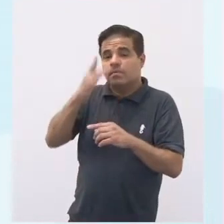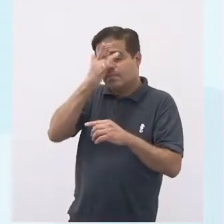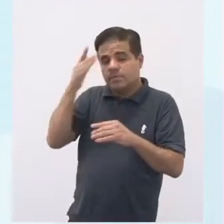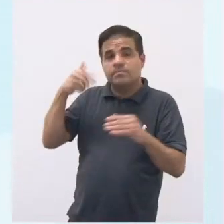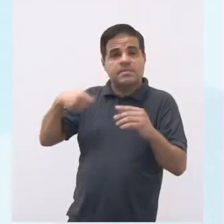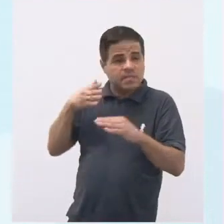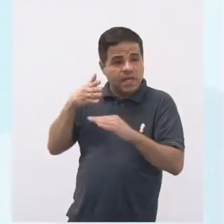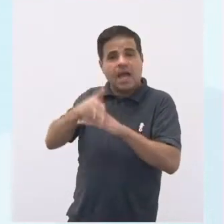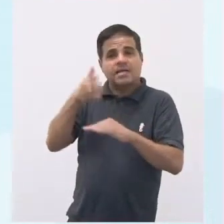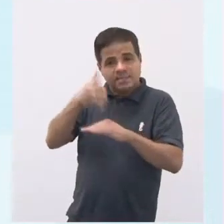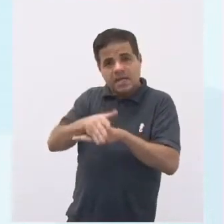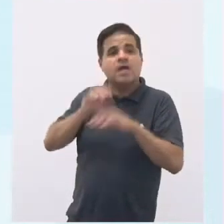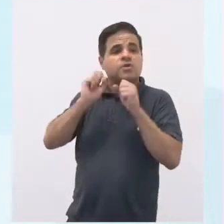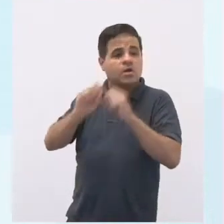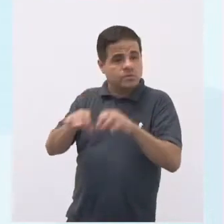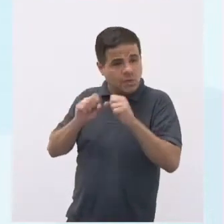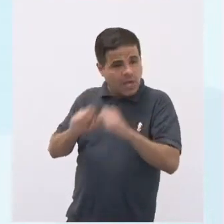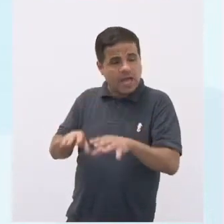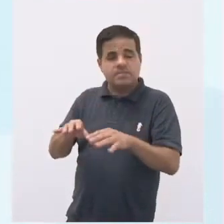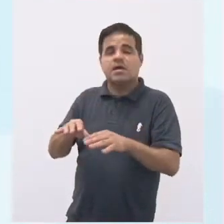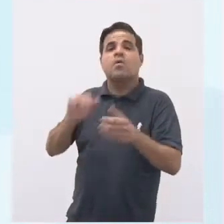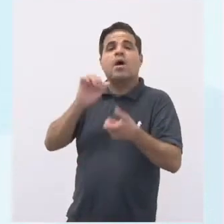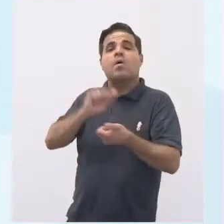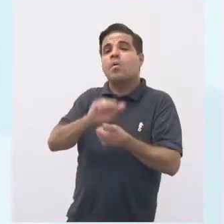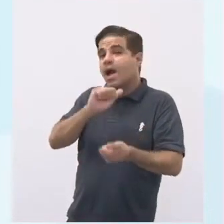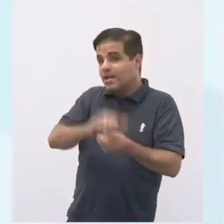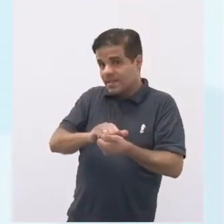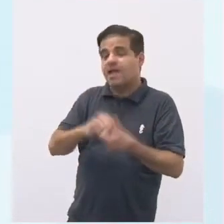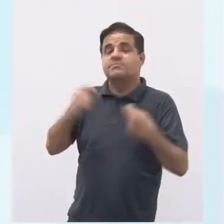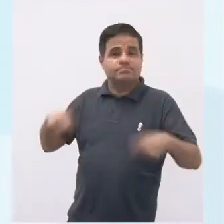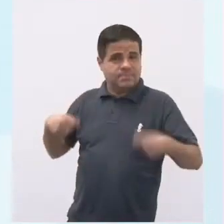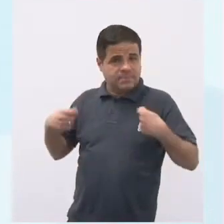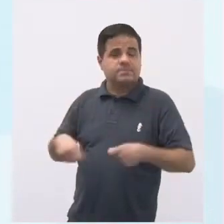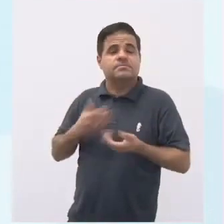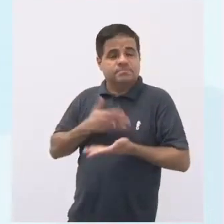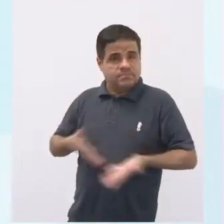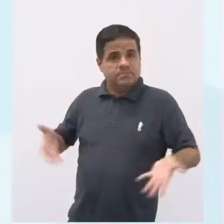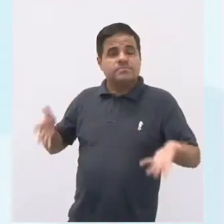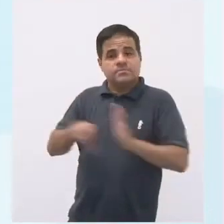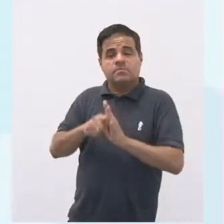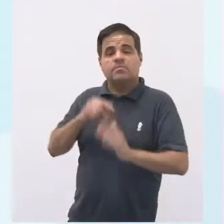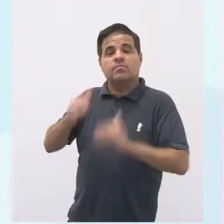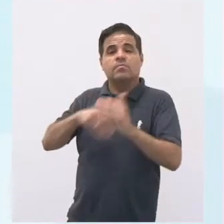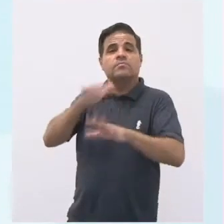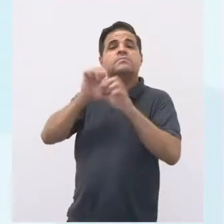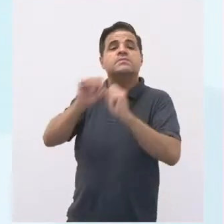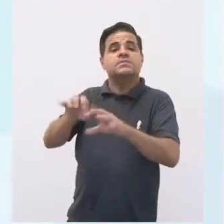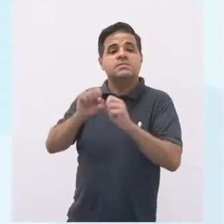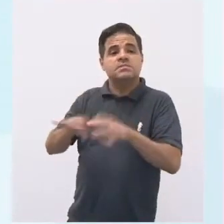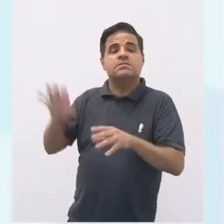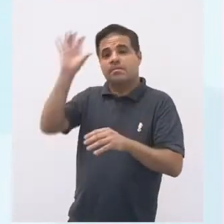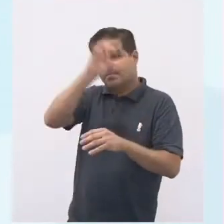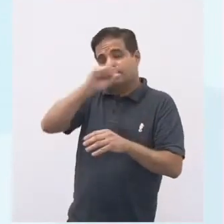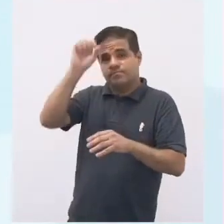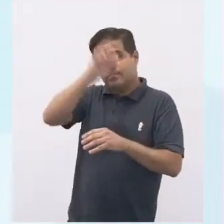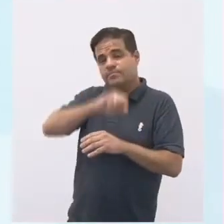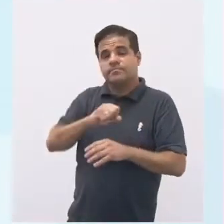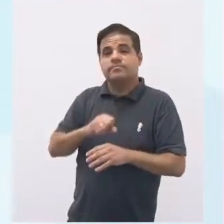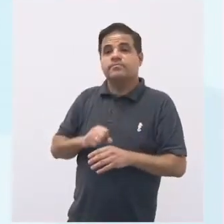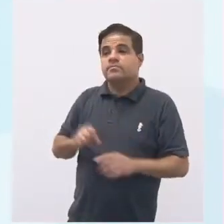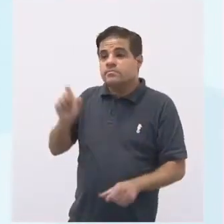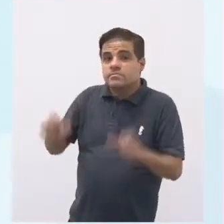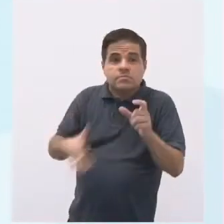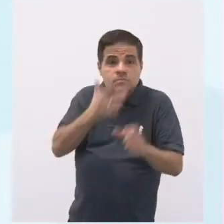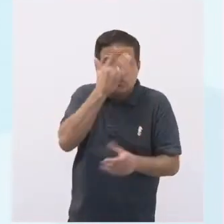acesso à educação, acesso à qualidade do processo de ensino e aprendizagem, que assim esses